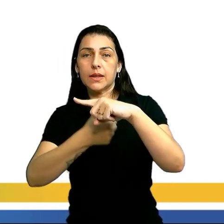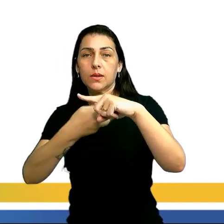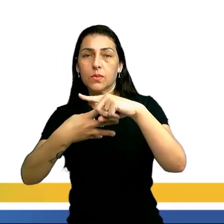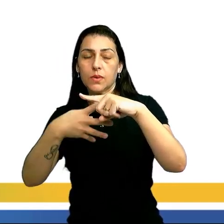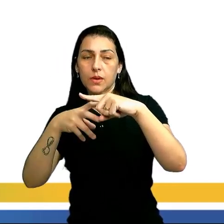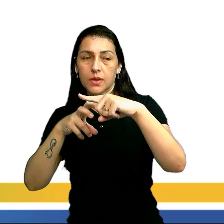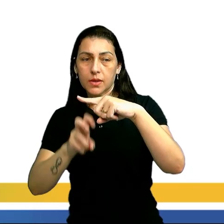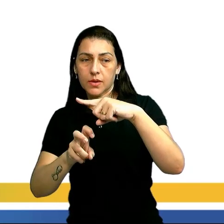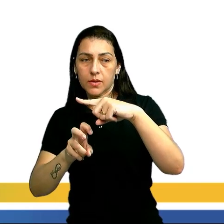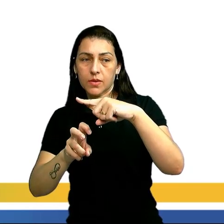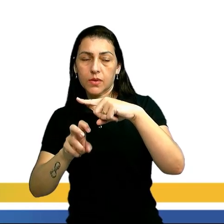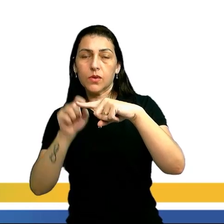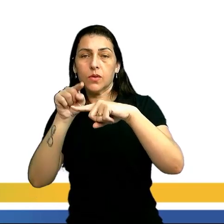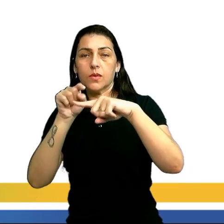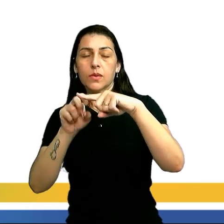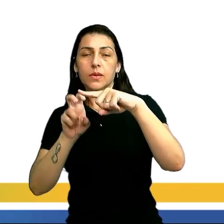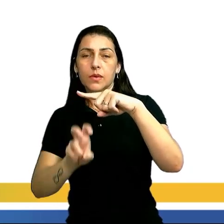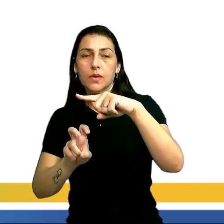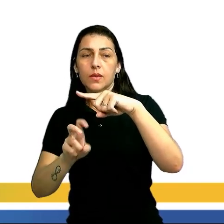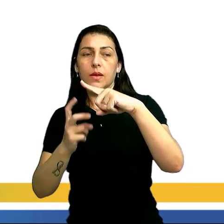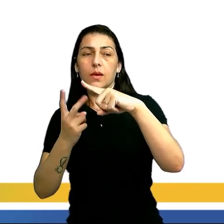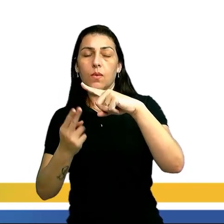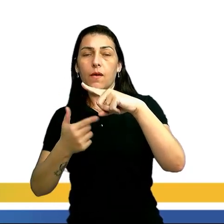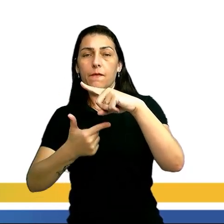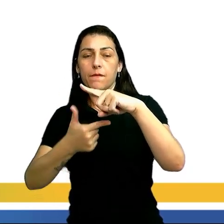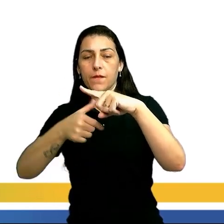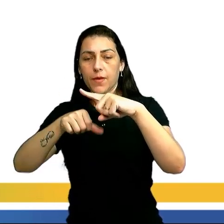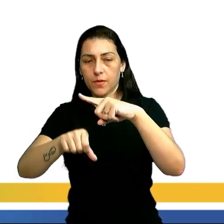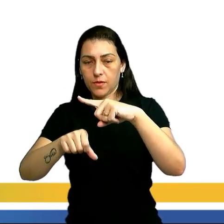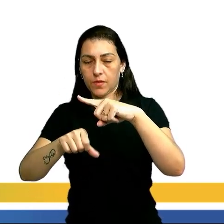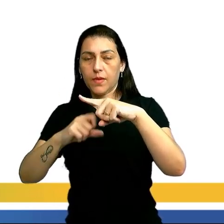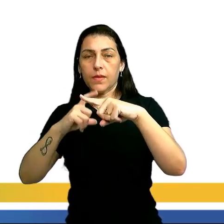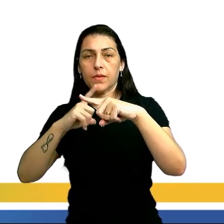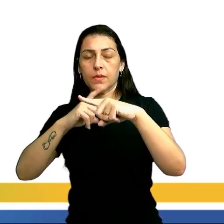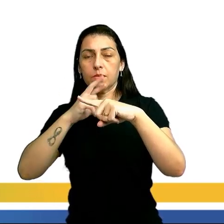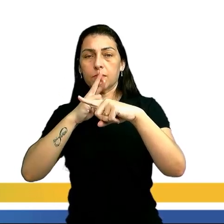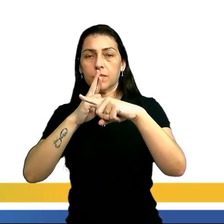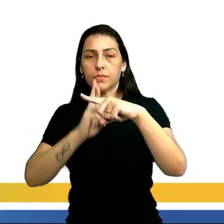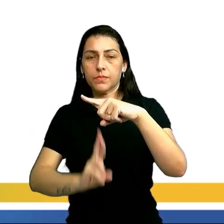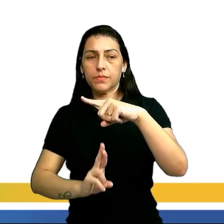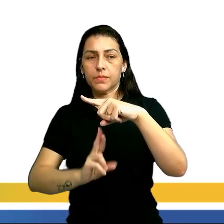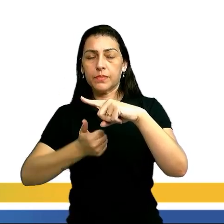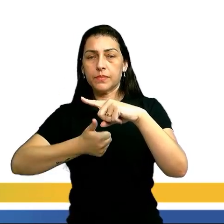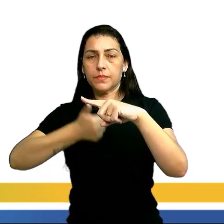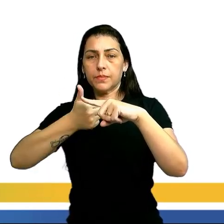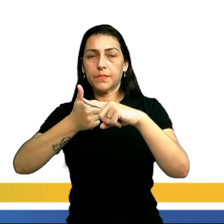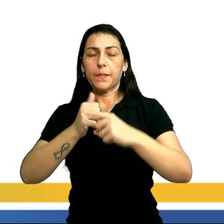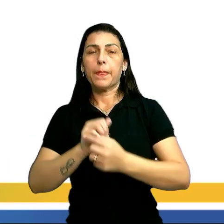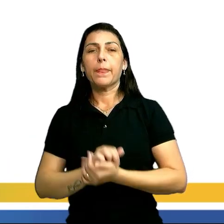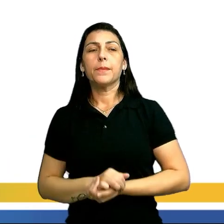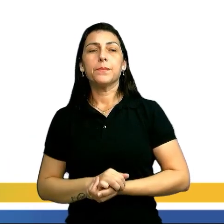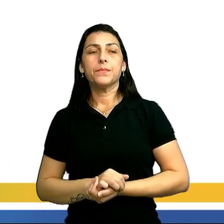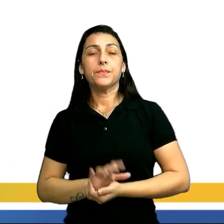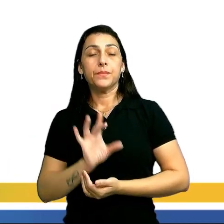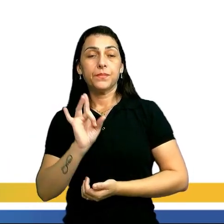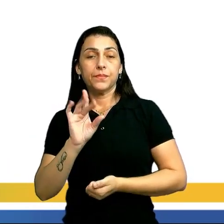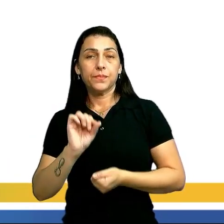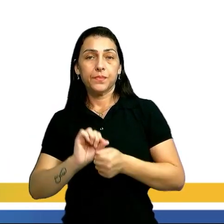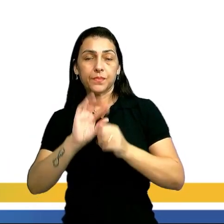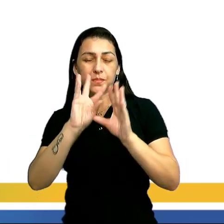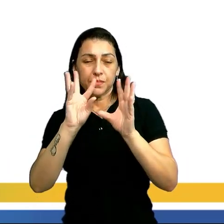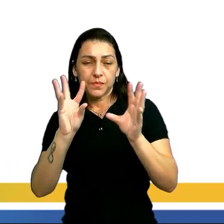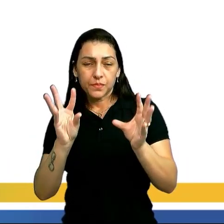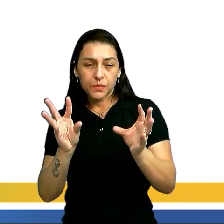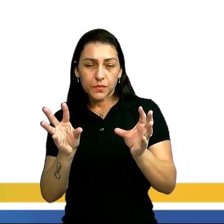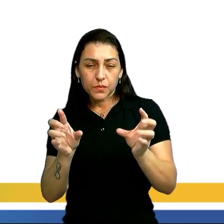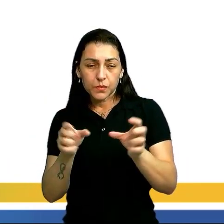145, dividido para 5 é igual a 29. Então, nós temos aí a primeira resposta. A gente só fez uma